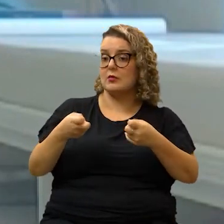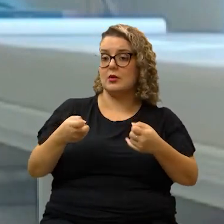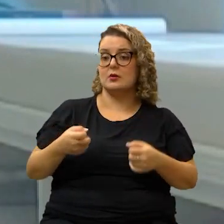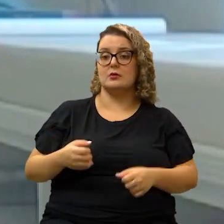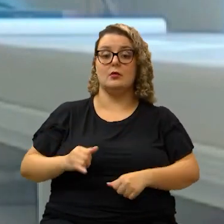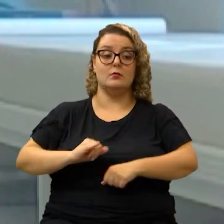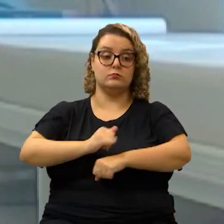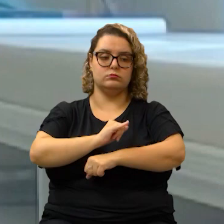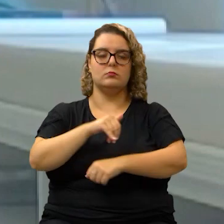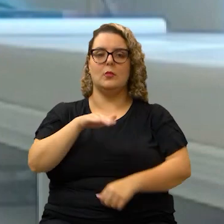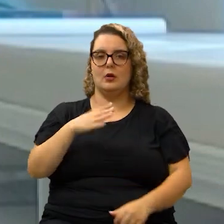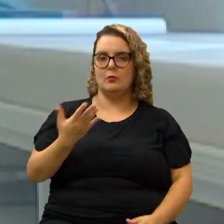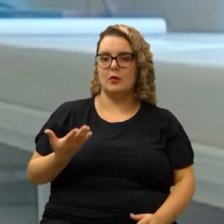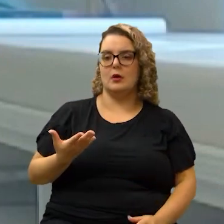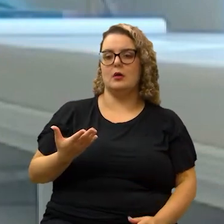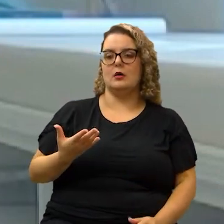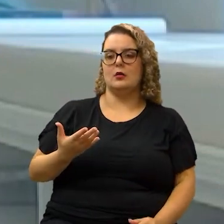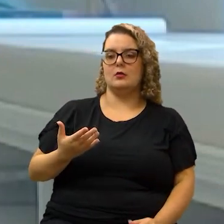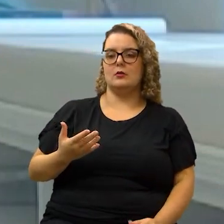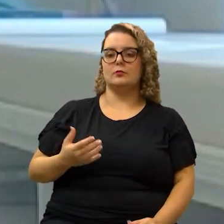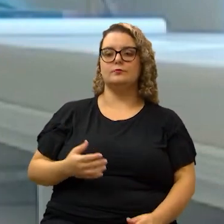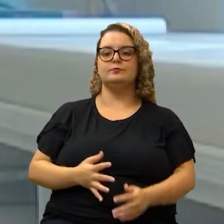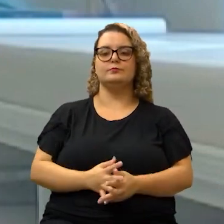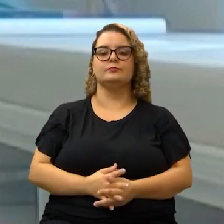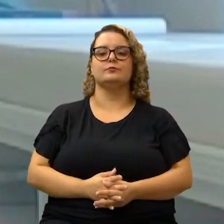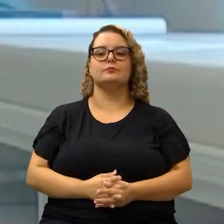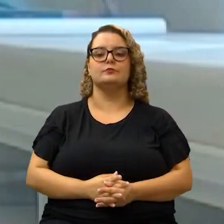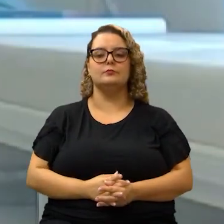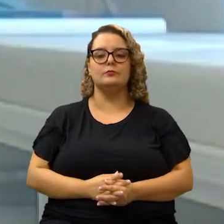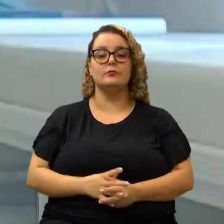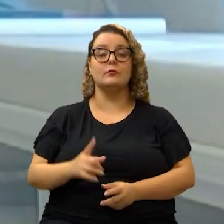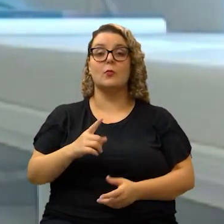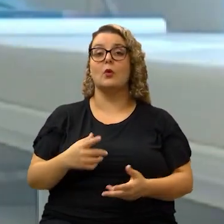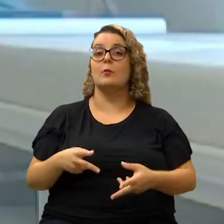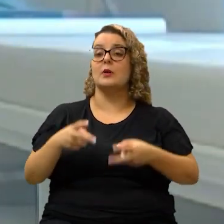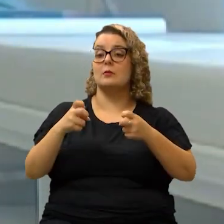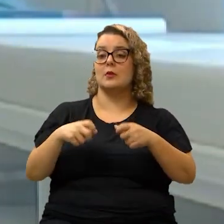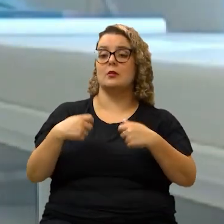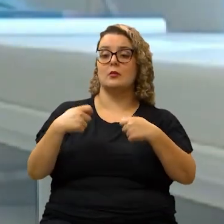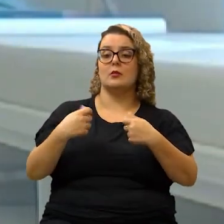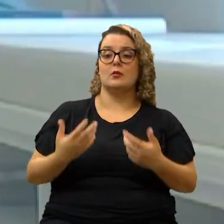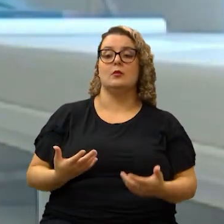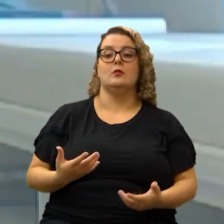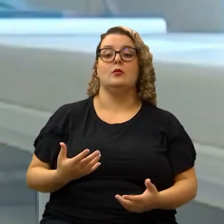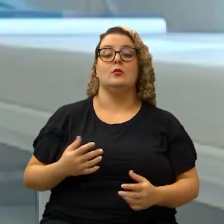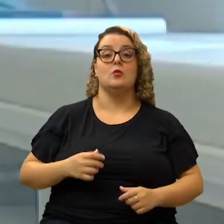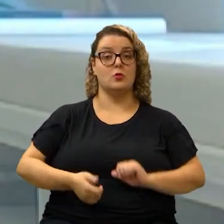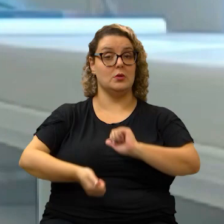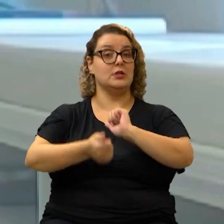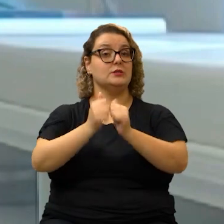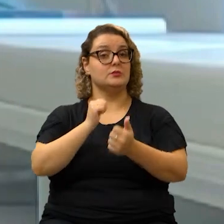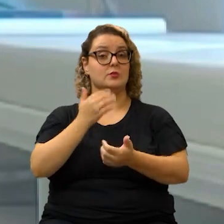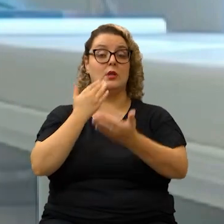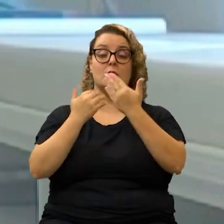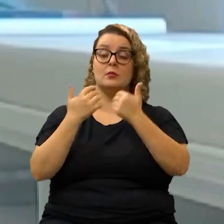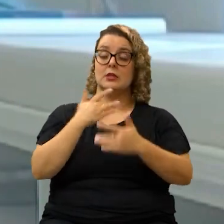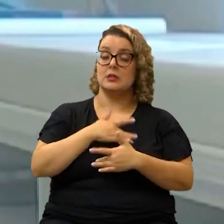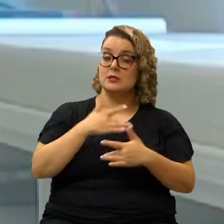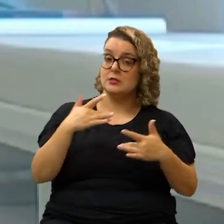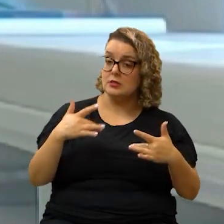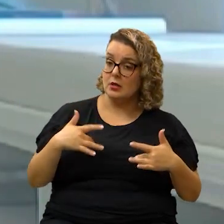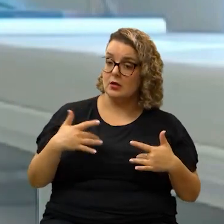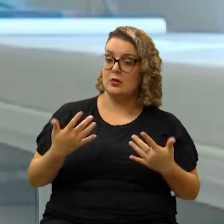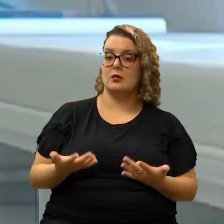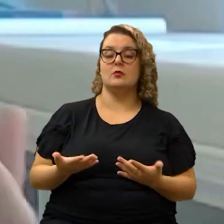é inflamatório, não percebem o quanto é necessário um esporte, a alimentação, práticas